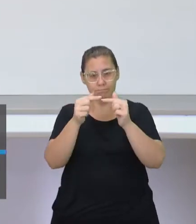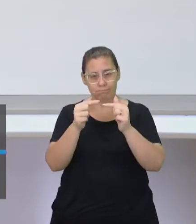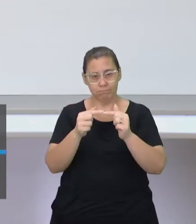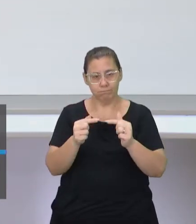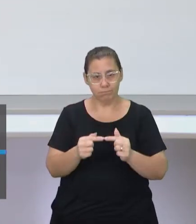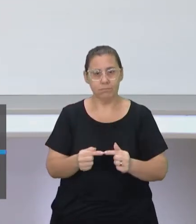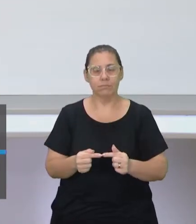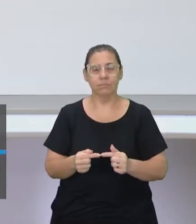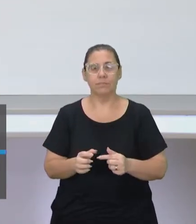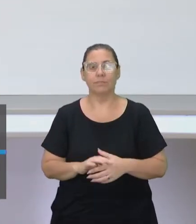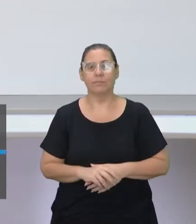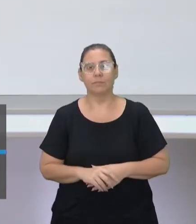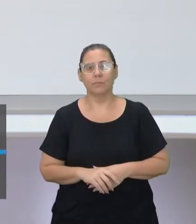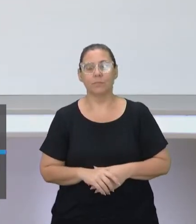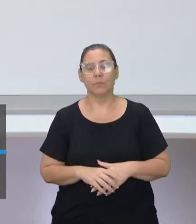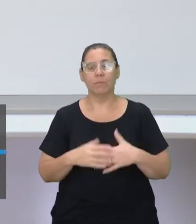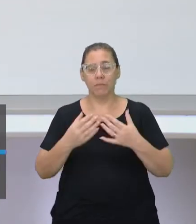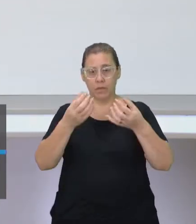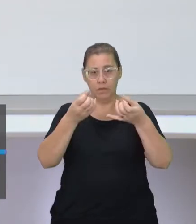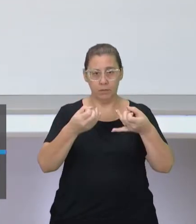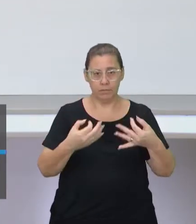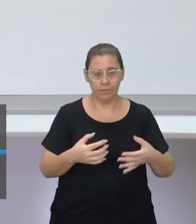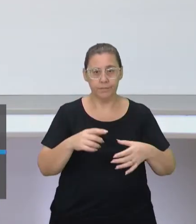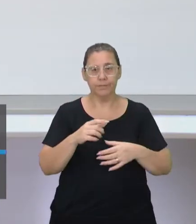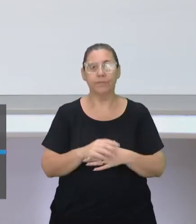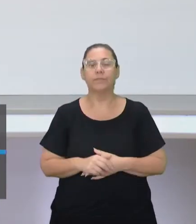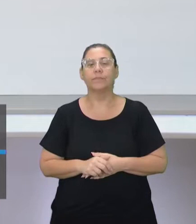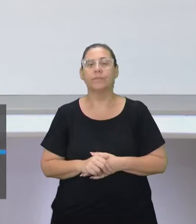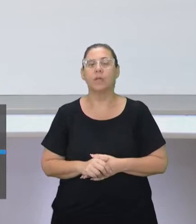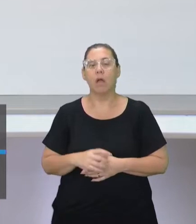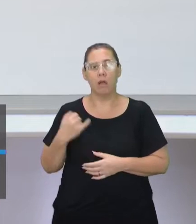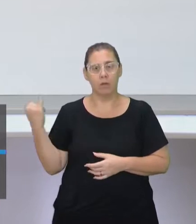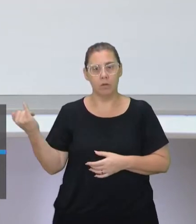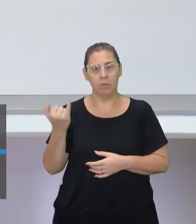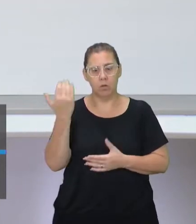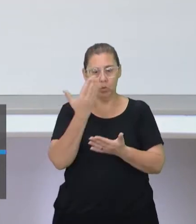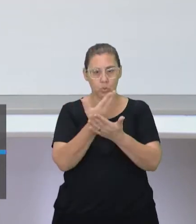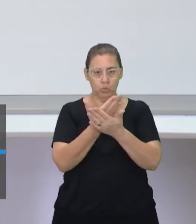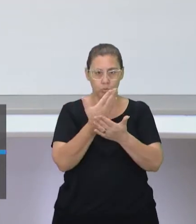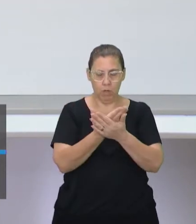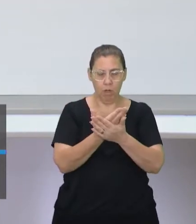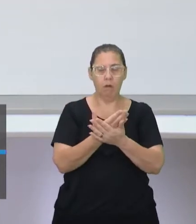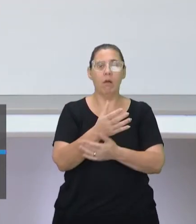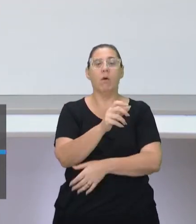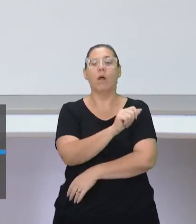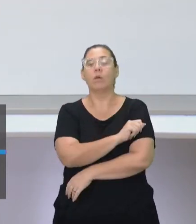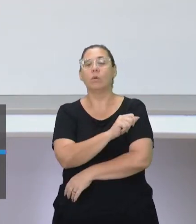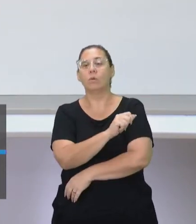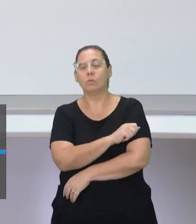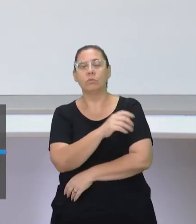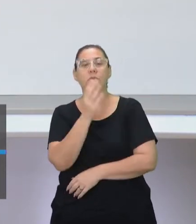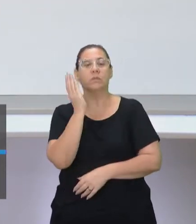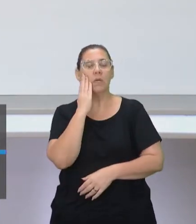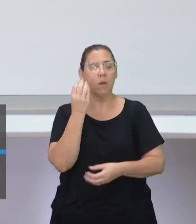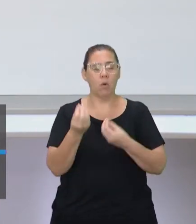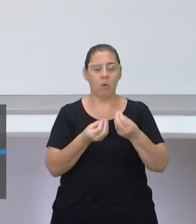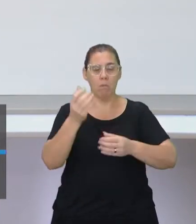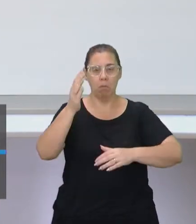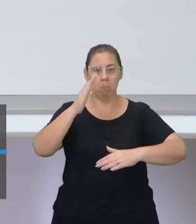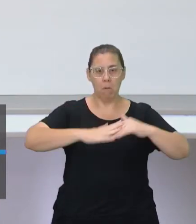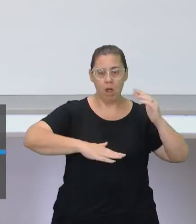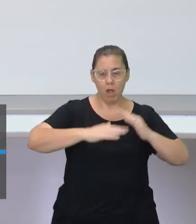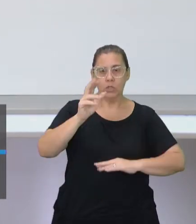forma. Bom, agora que eu expliquei um pouquinho para vocês, porque é importante o estudante saber como que usa a habilidade, como que usa o